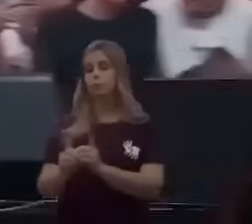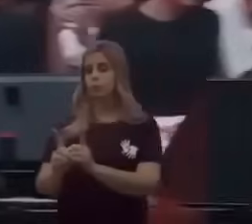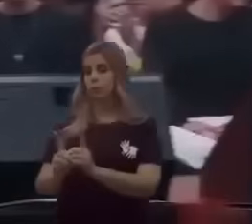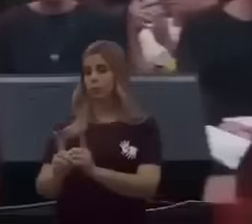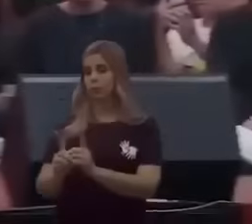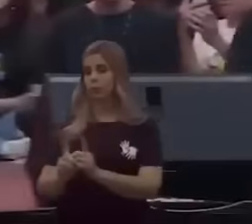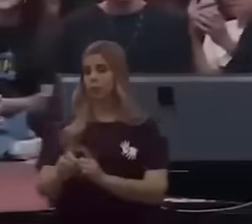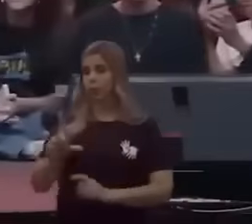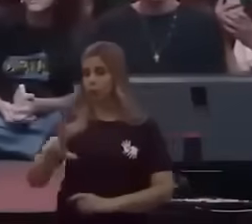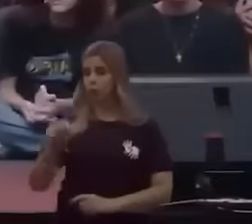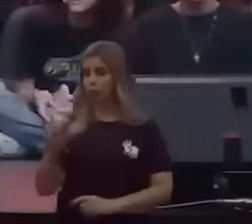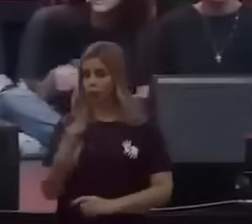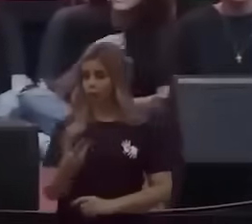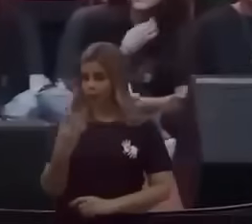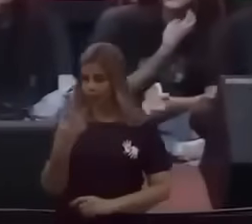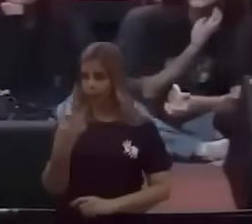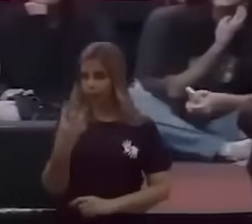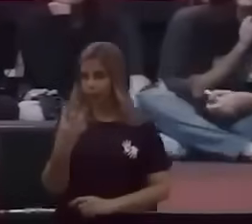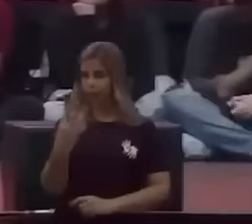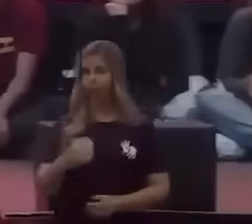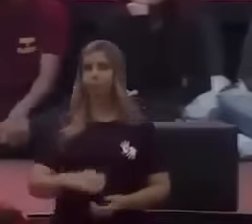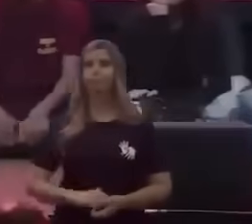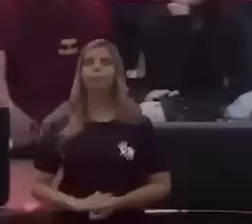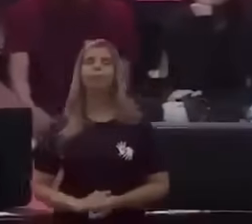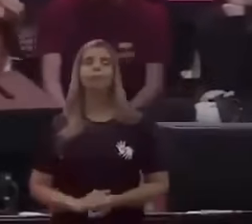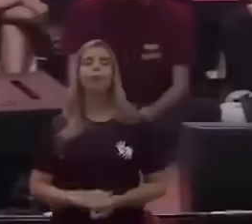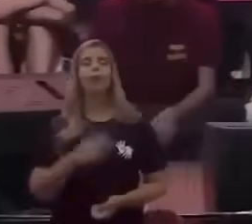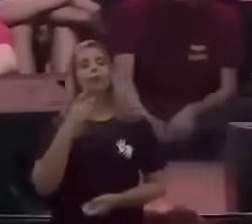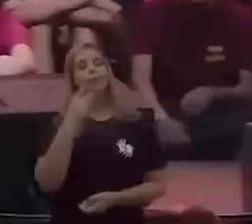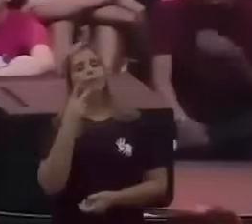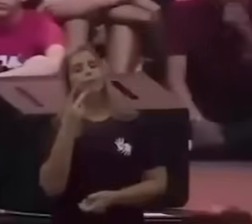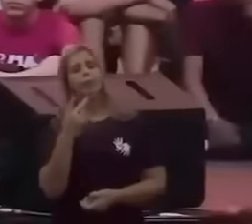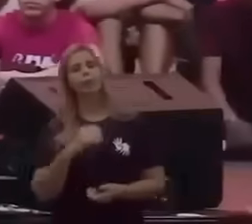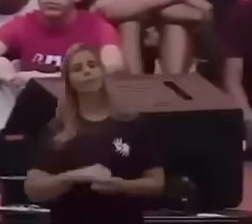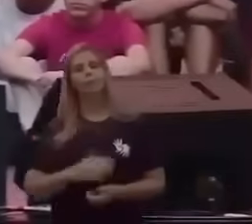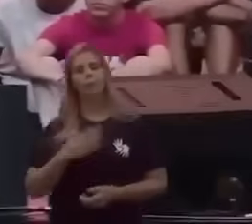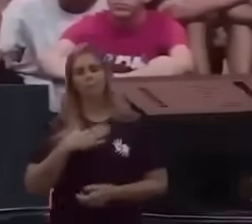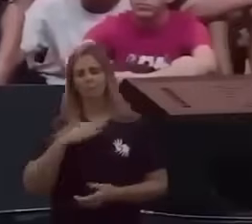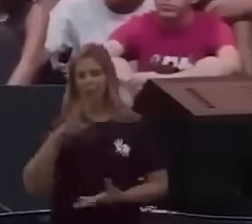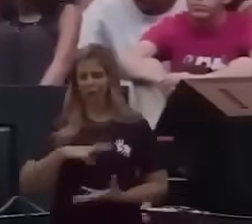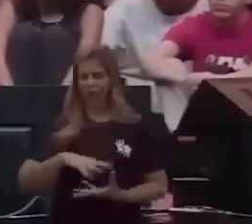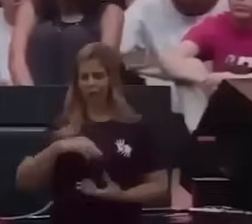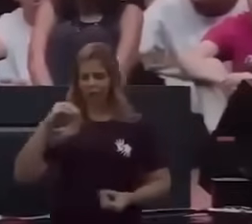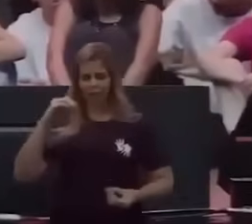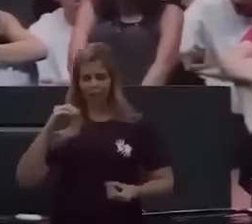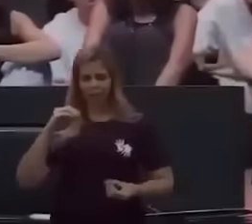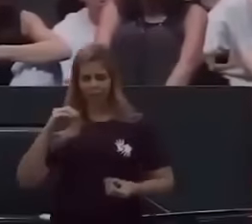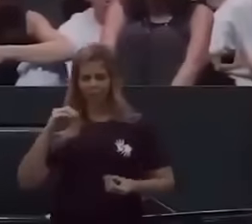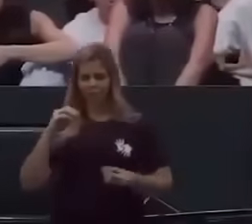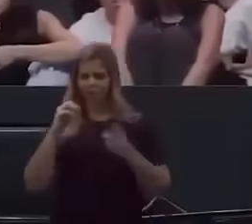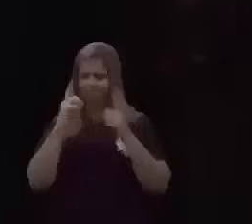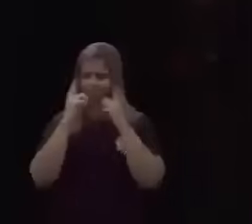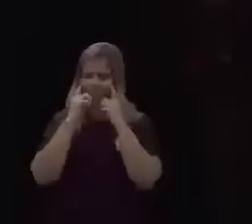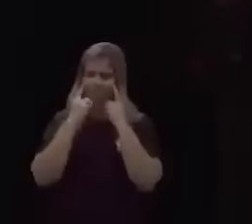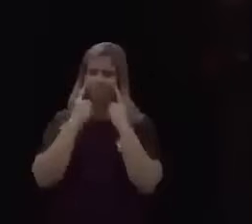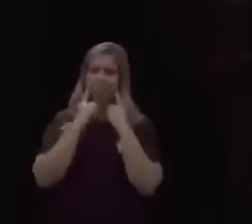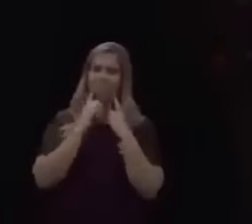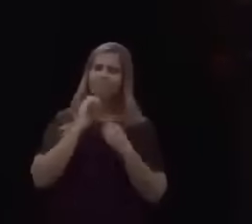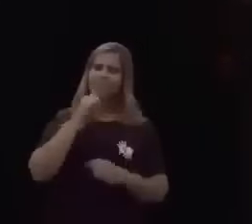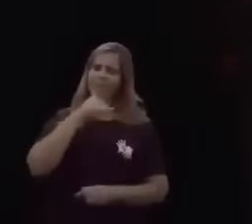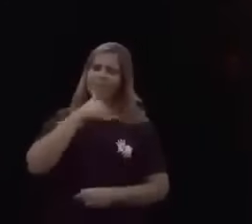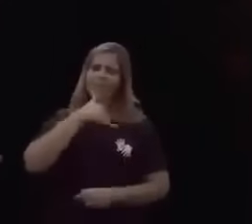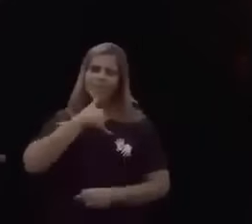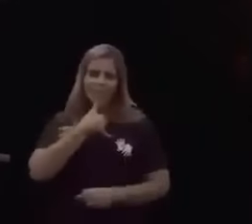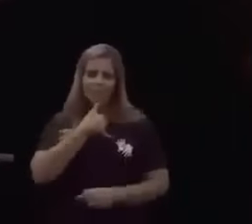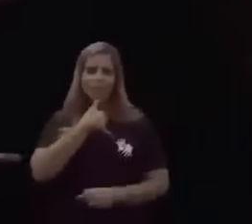comigo. E aí Jesus abre o coração para eles e diz assim: a minha alma está profundamente triste até a